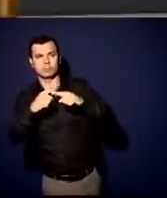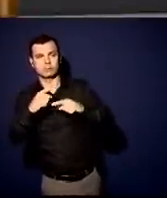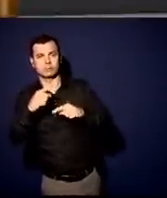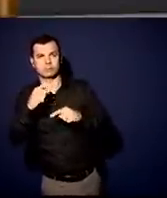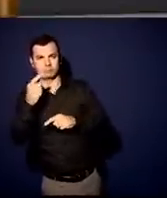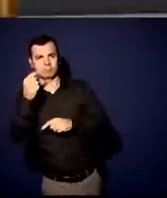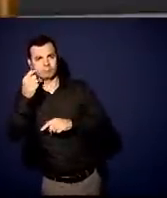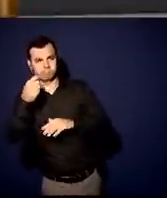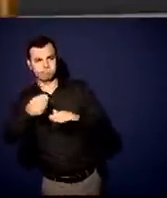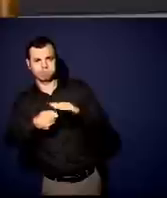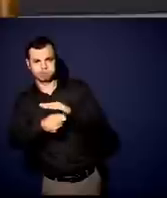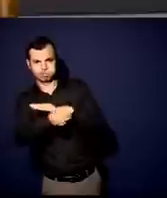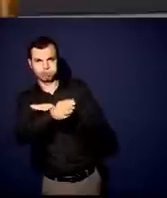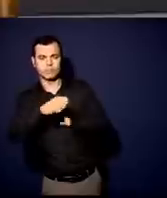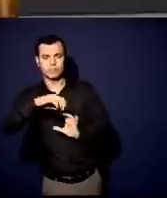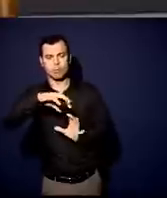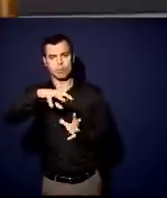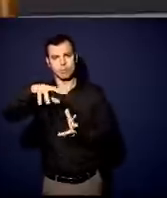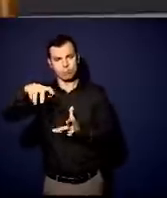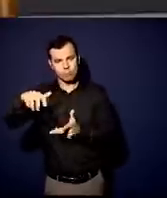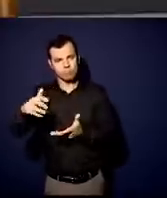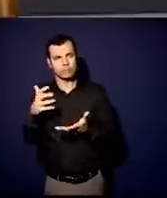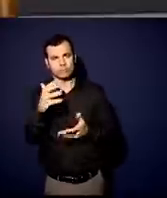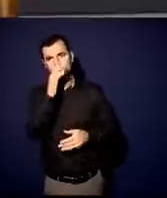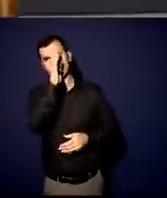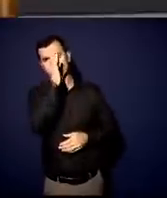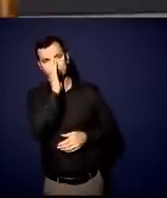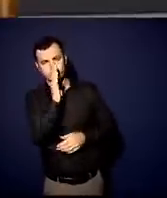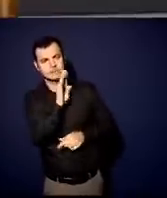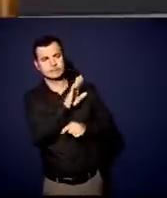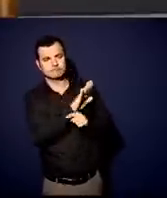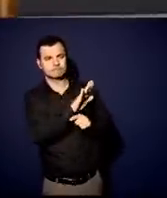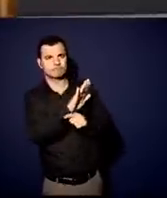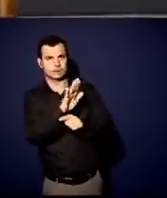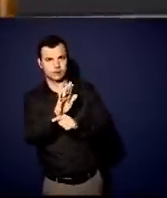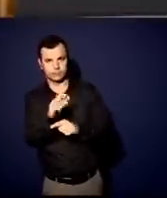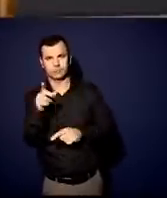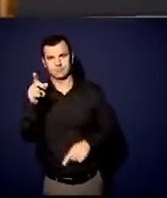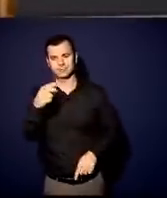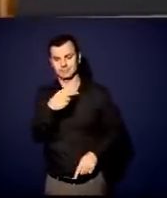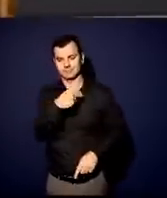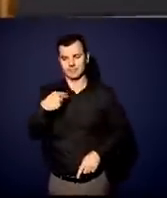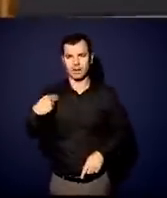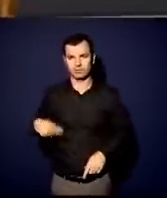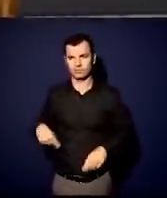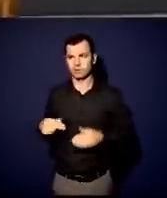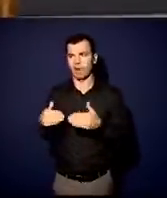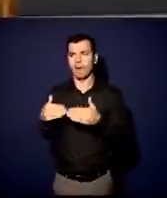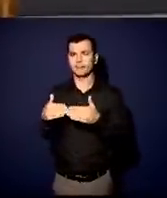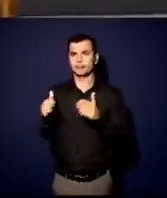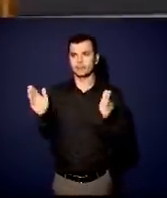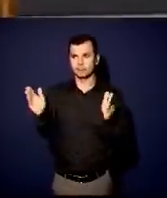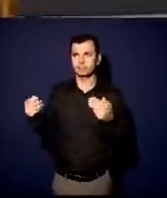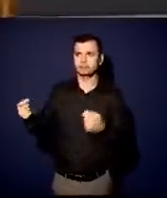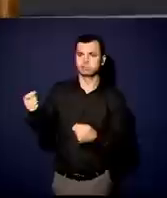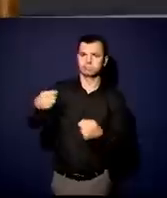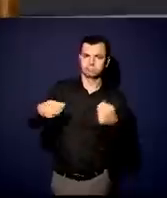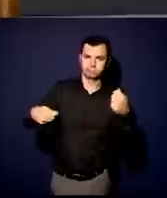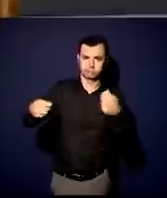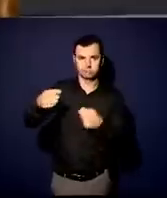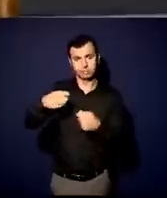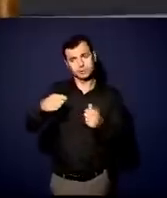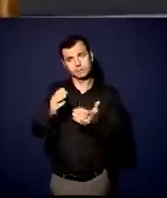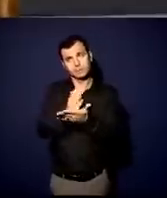respaldo a como o mundo está olhando para o Brasil que vai ser beneficiar dessa reabertura da China apesar do cenário de mercado mundial